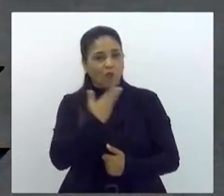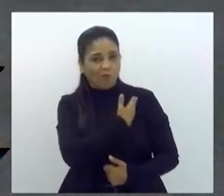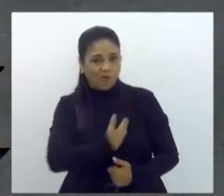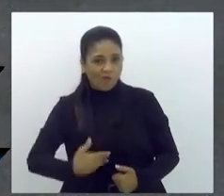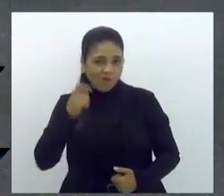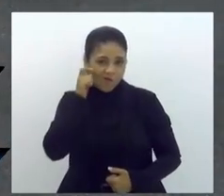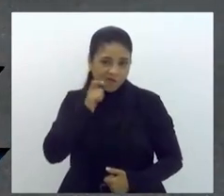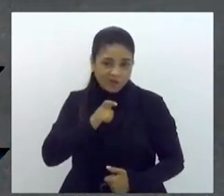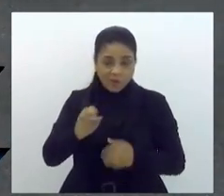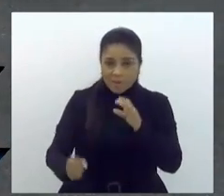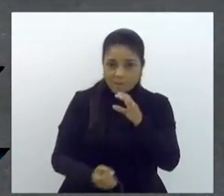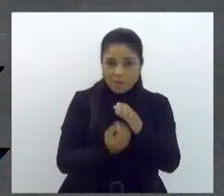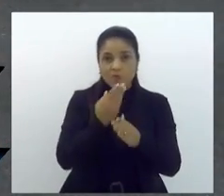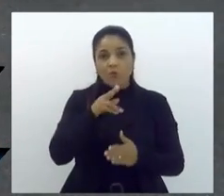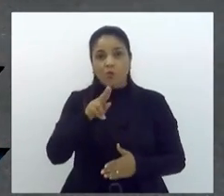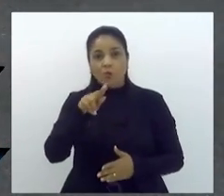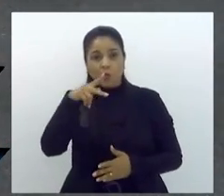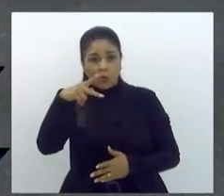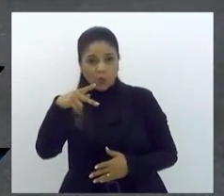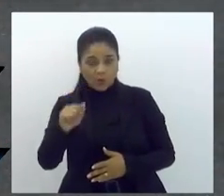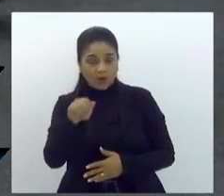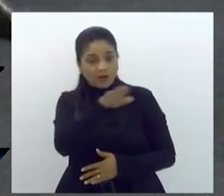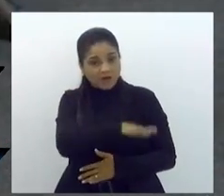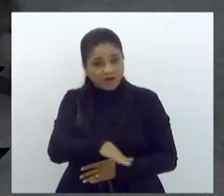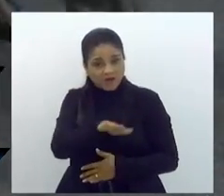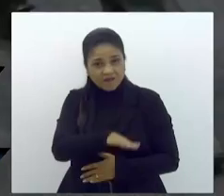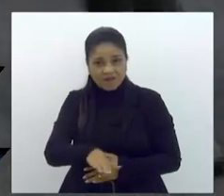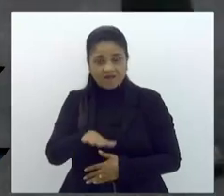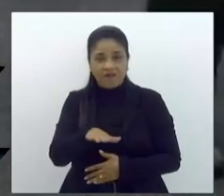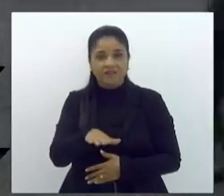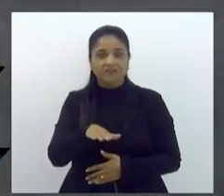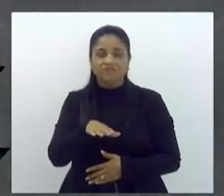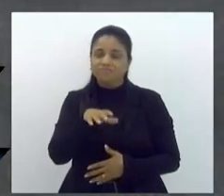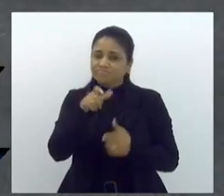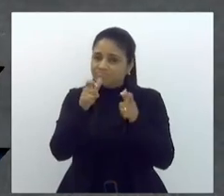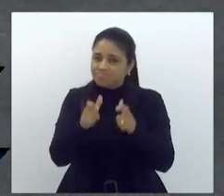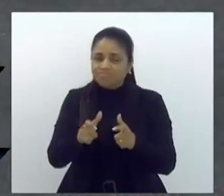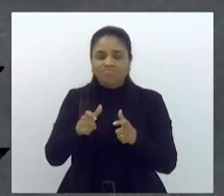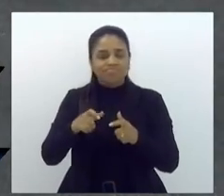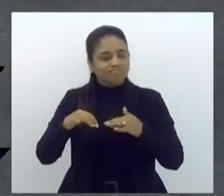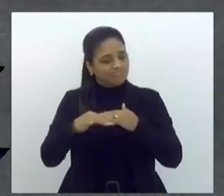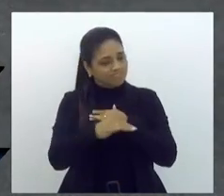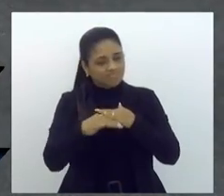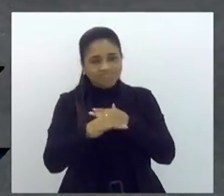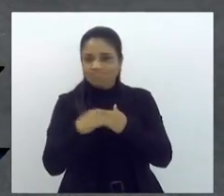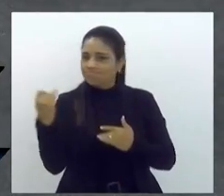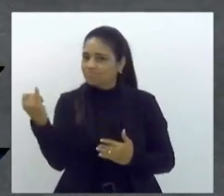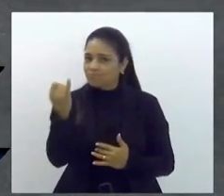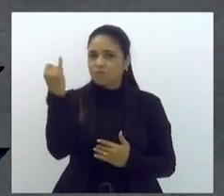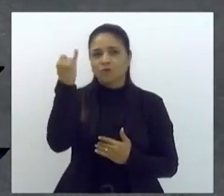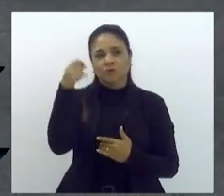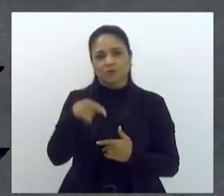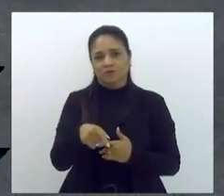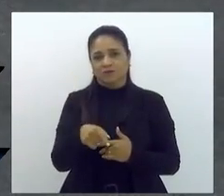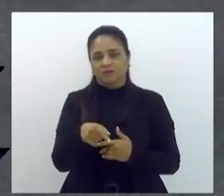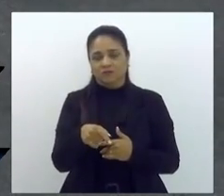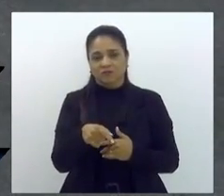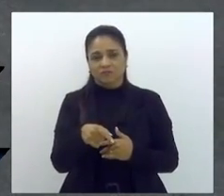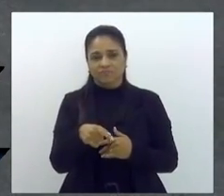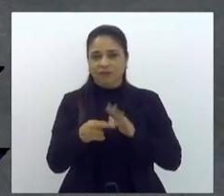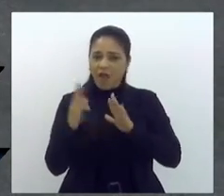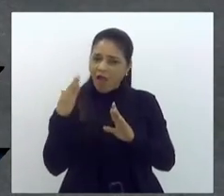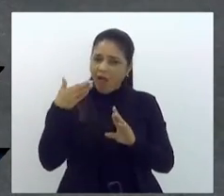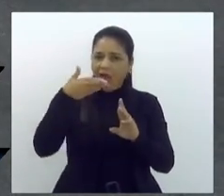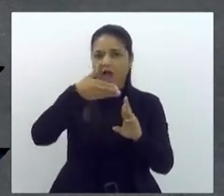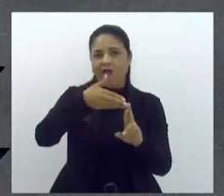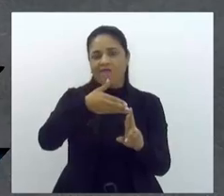crie essa UPA para as nossas crianças e é um lugar muito necessário cidade tão relevante como São Gonçalo que inclusive vai servir de